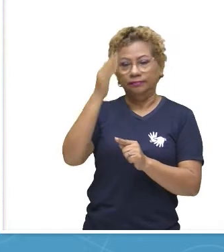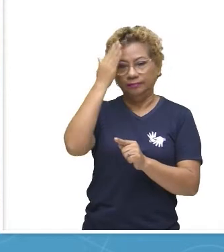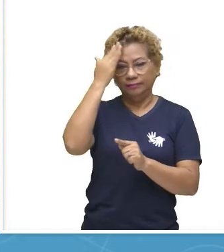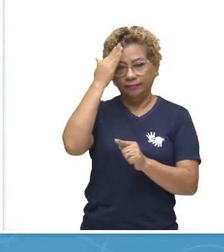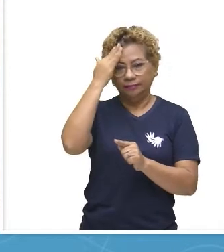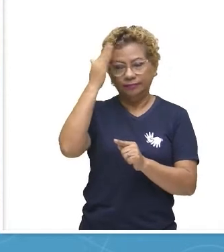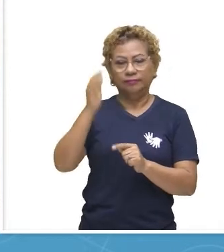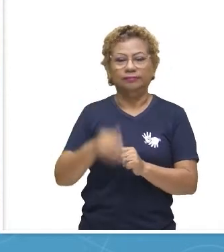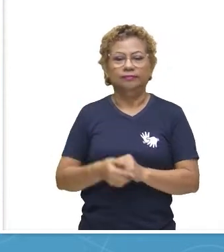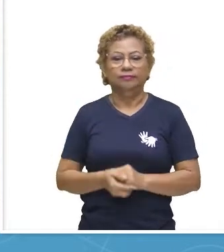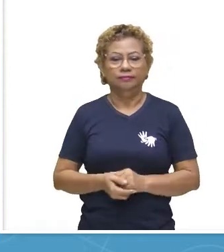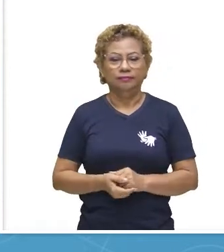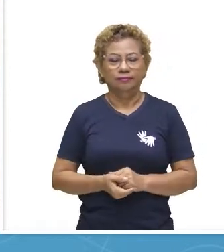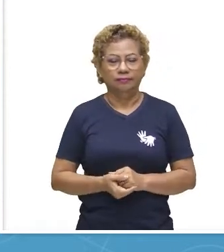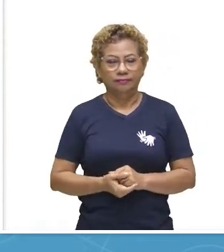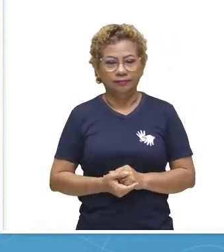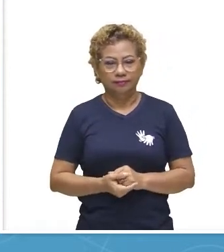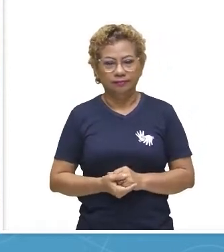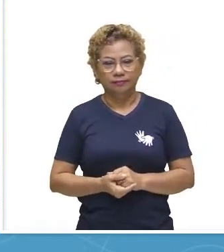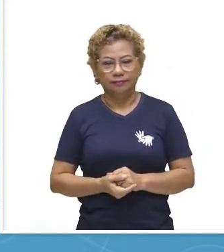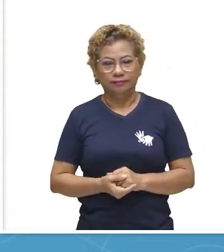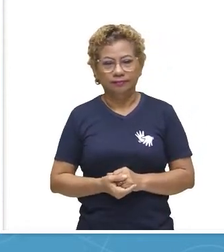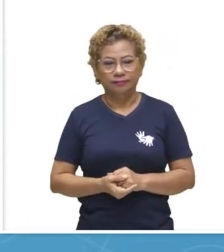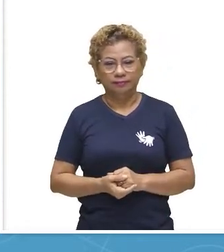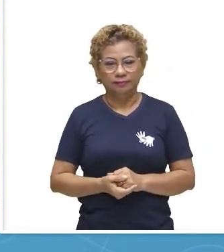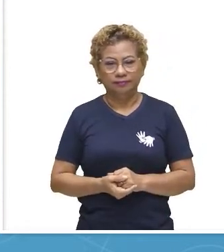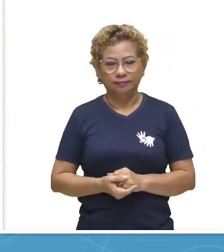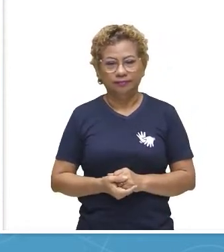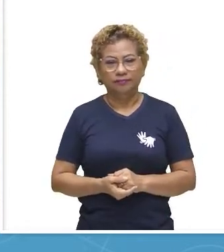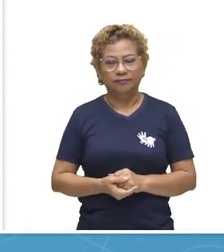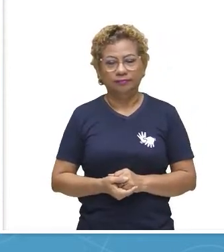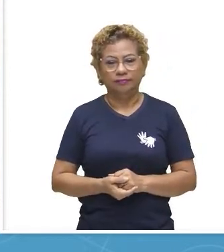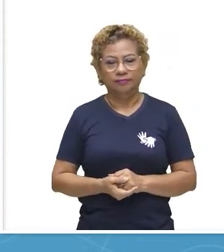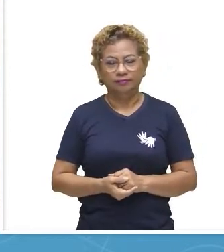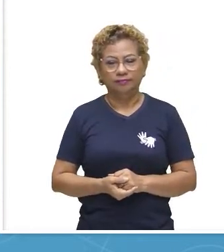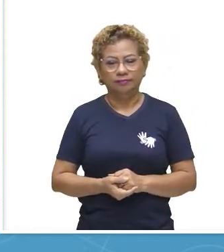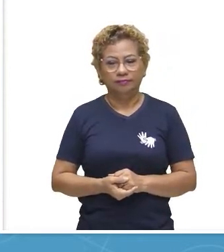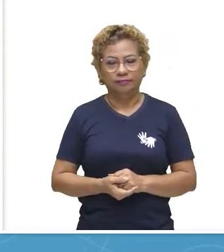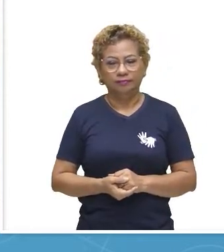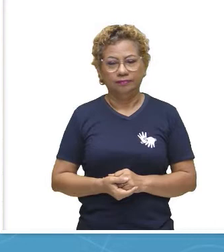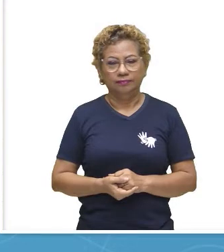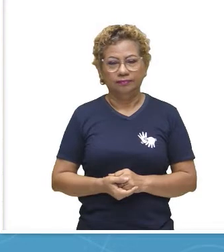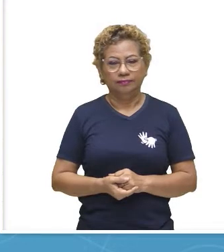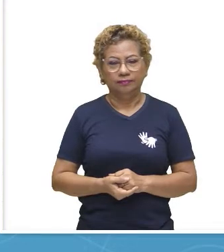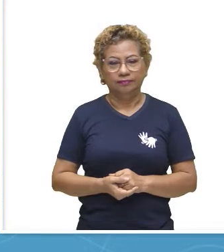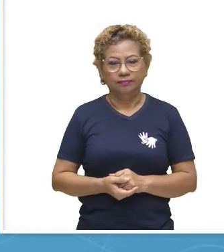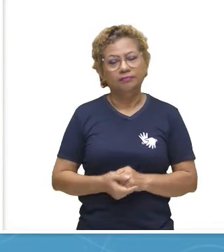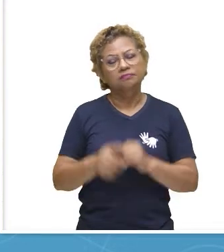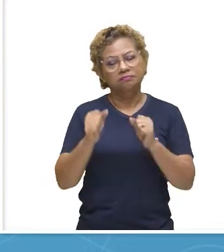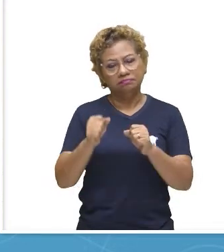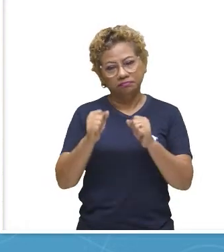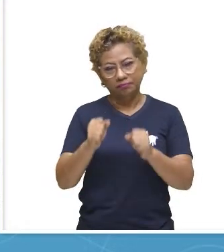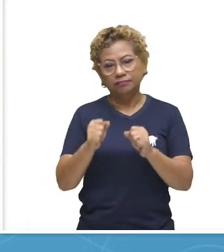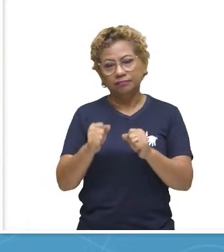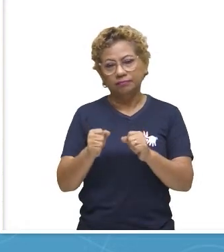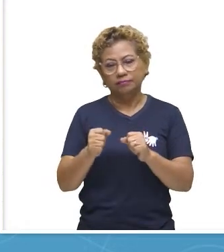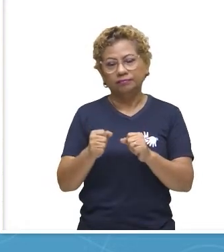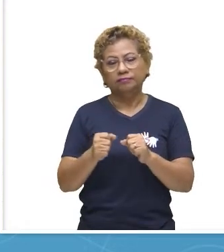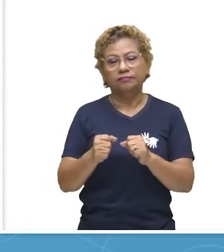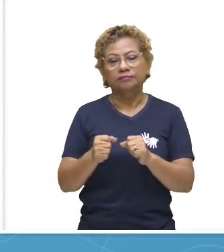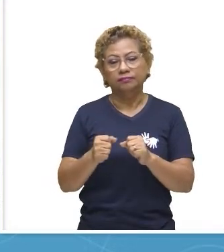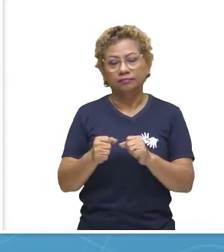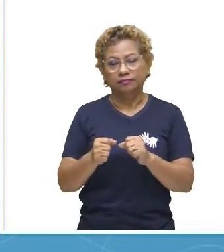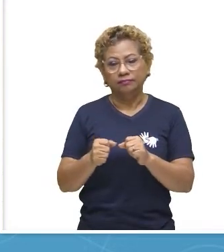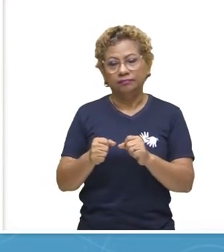Aqui e aqui. Ou pode ser também esse, né? Esse aqui e